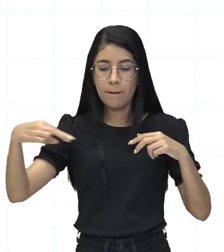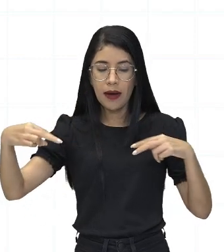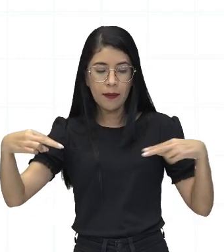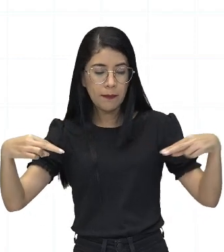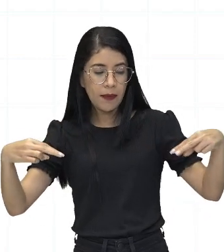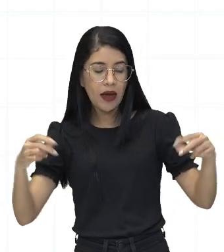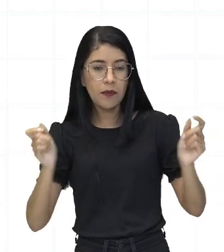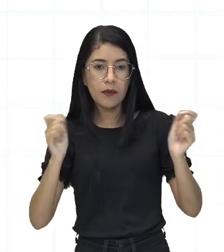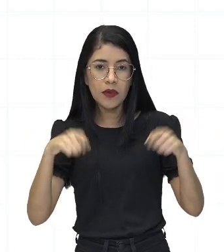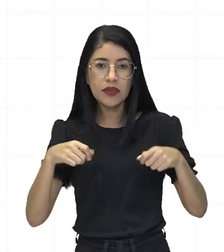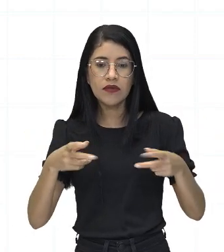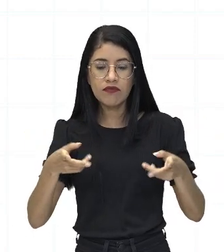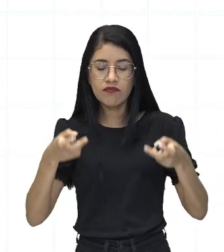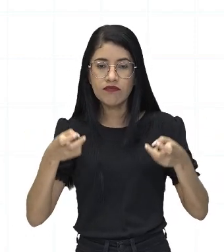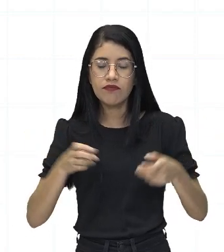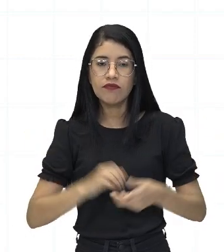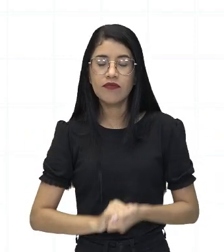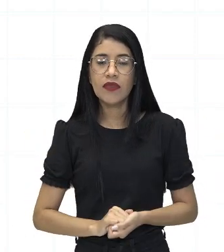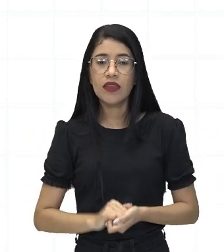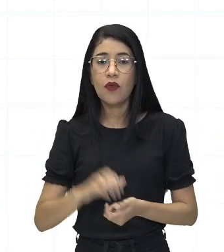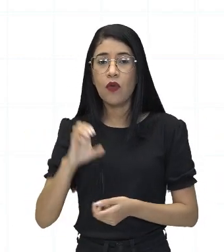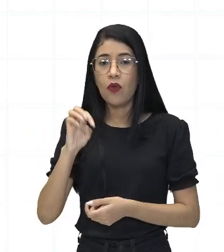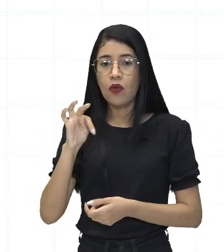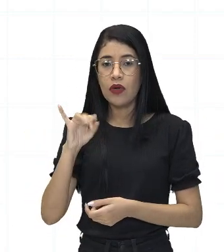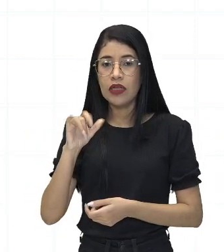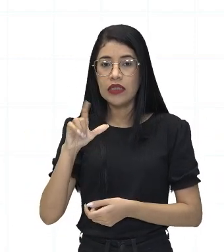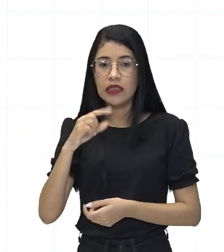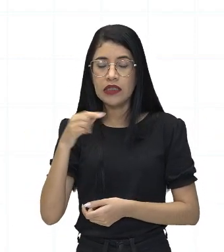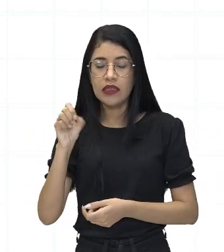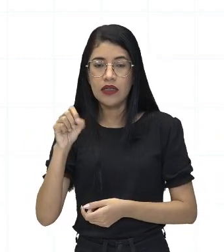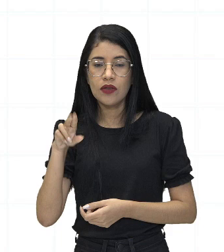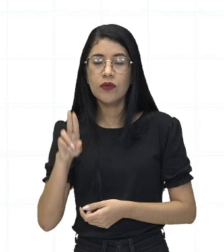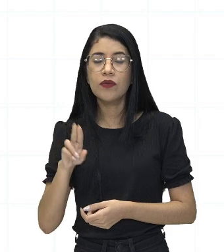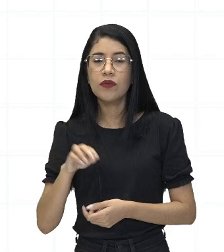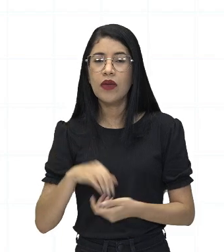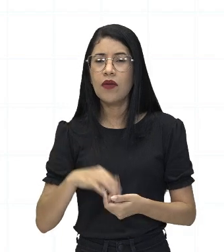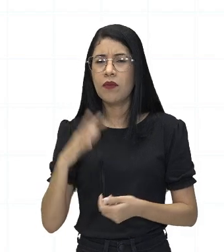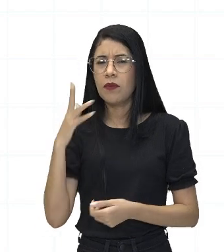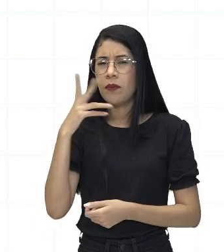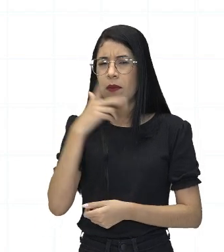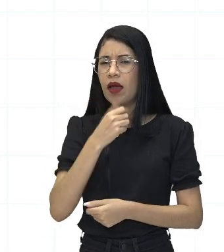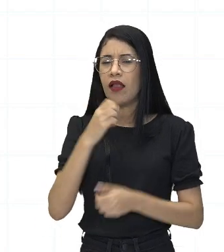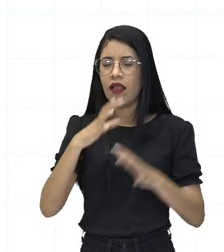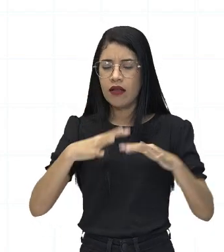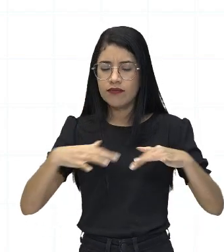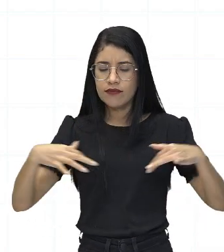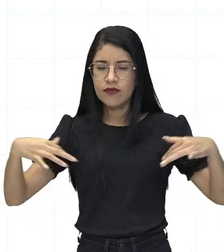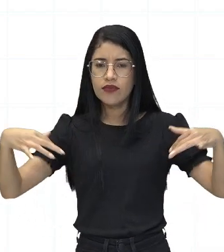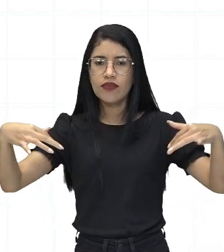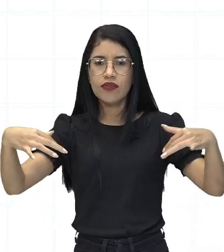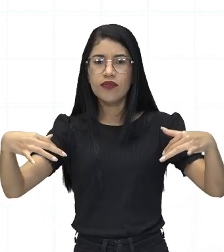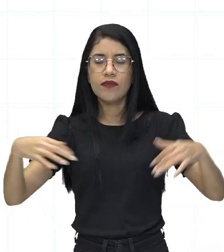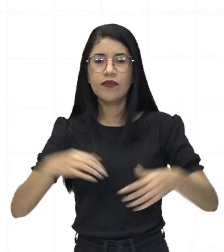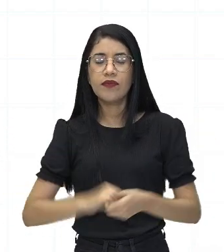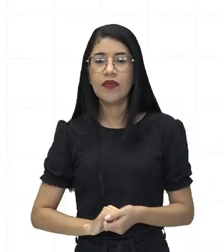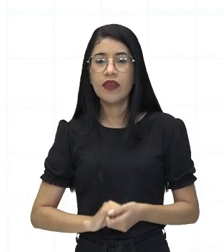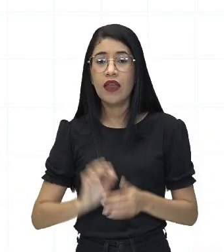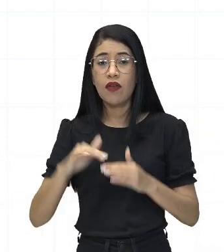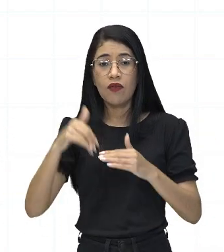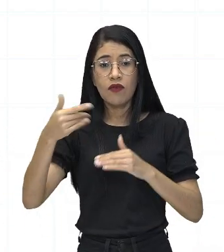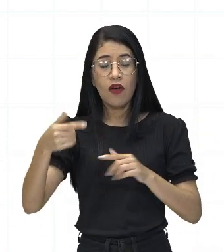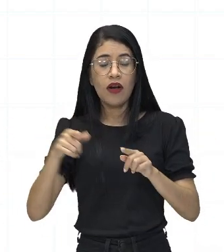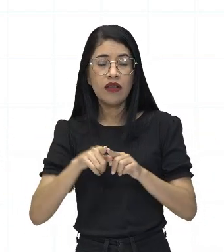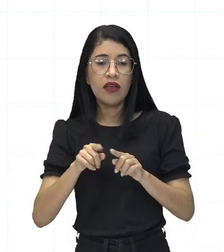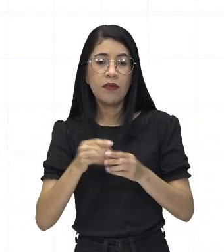lado. Assim era o Coliseu, certamente o mais belo dos anfiteatros romanos. Externamente, o edifício